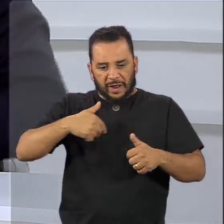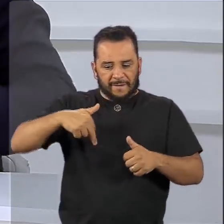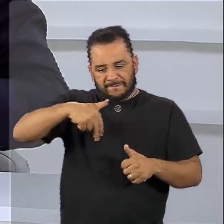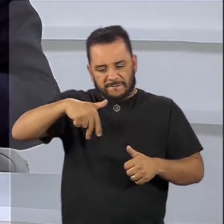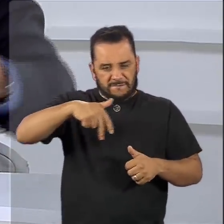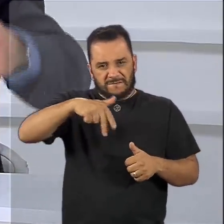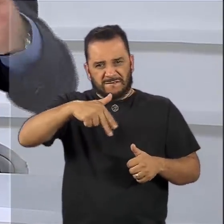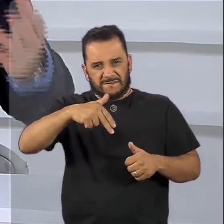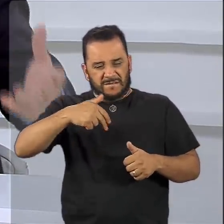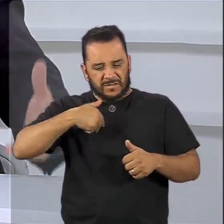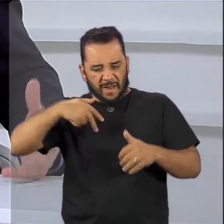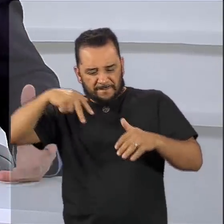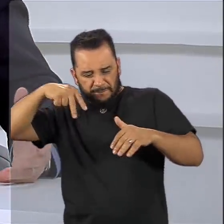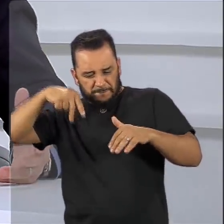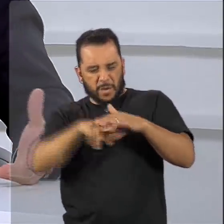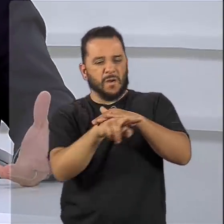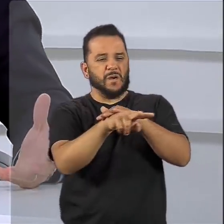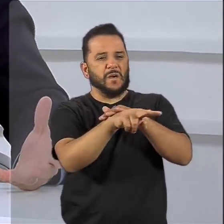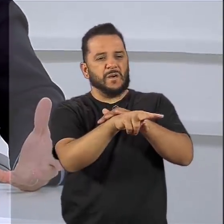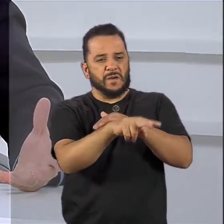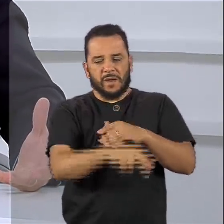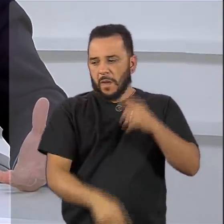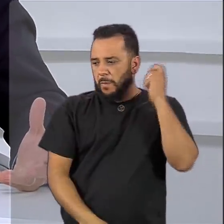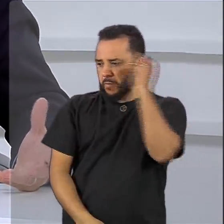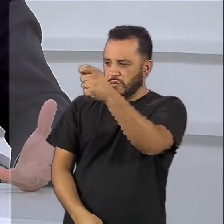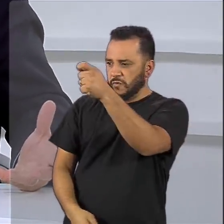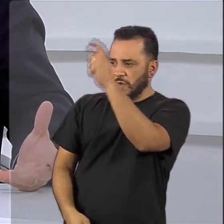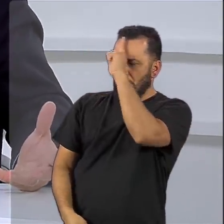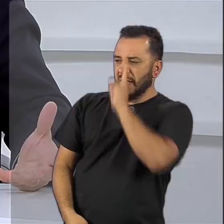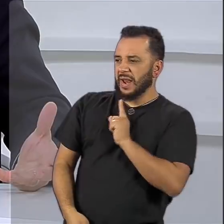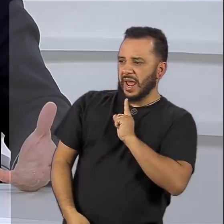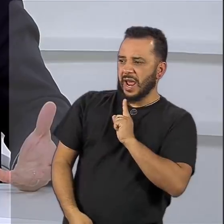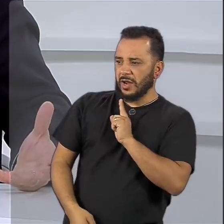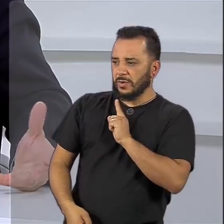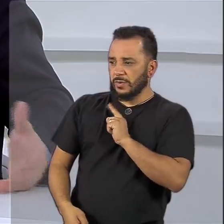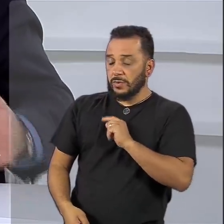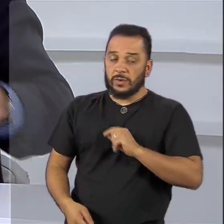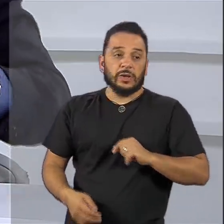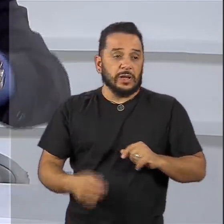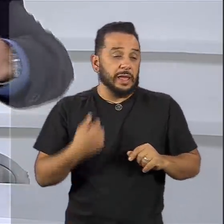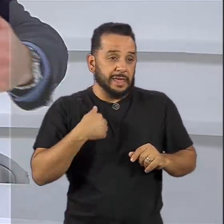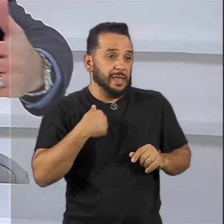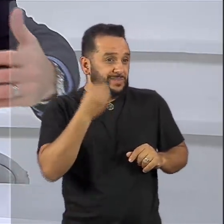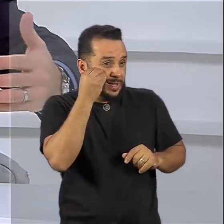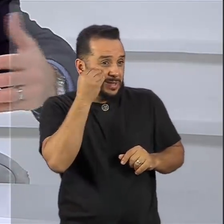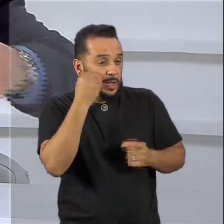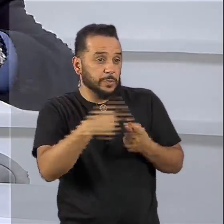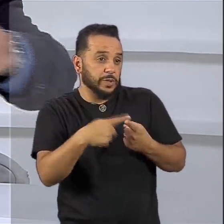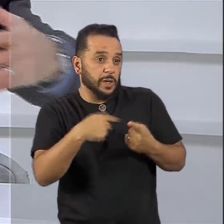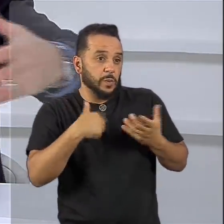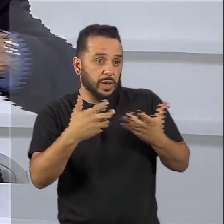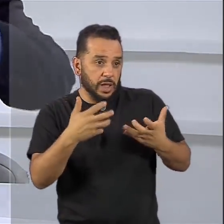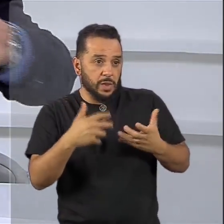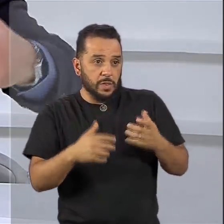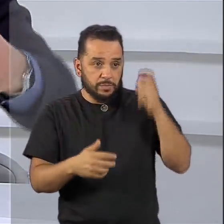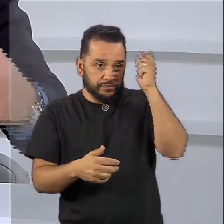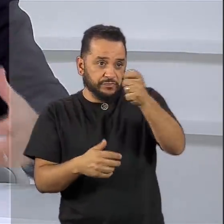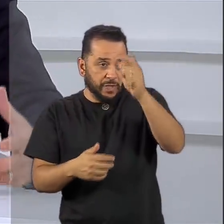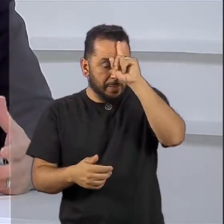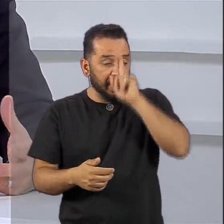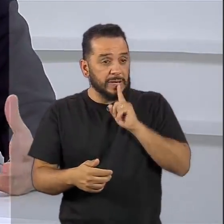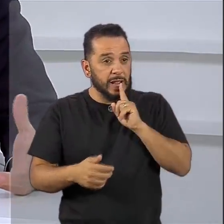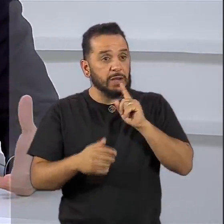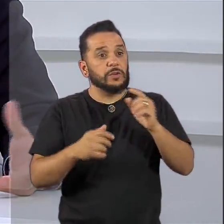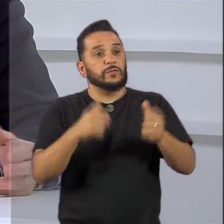jogo. Alguém fala, mas não é adequado fazer isso. Olha, mas a regra permite e você vai trabalhando com esse tipo